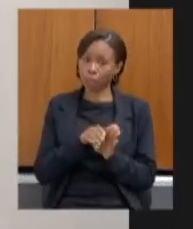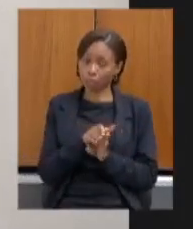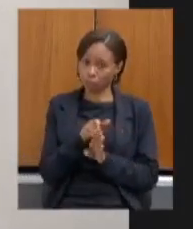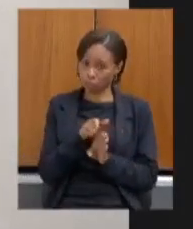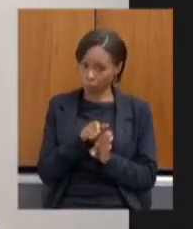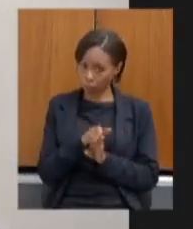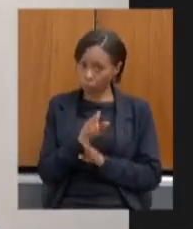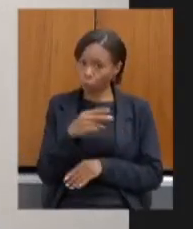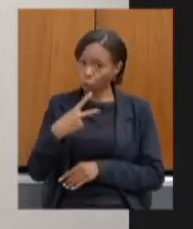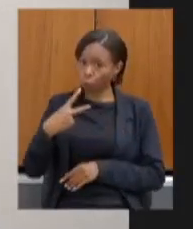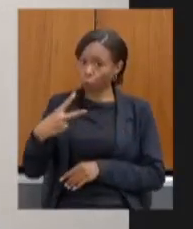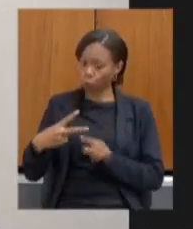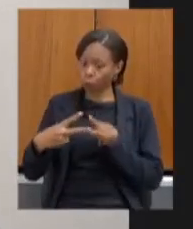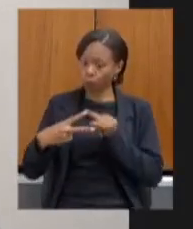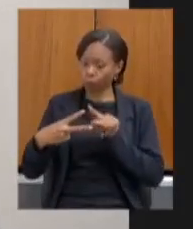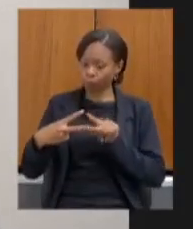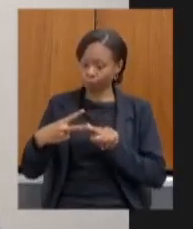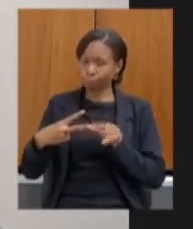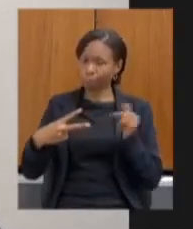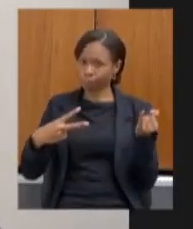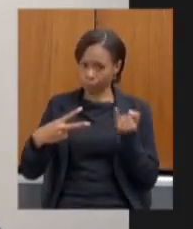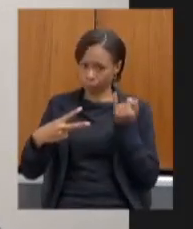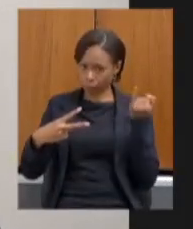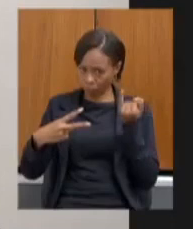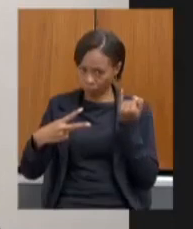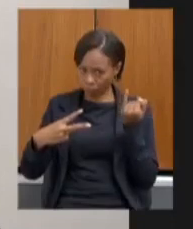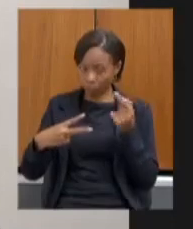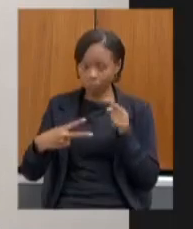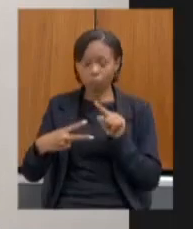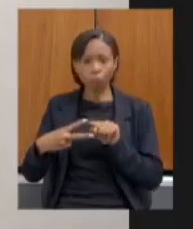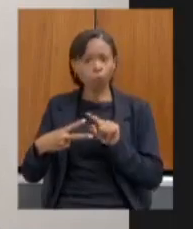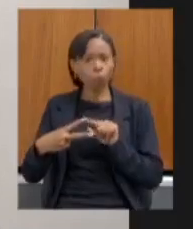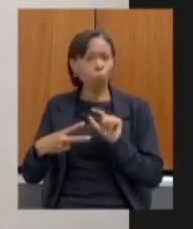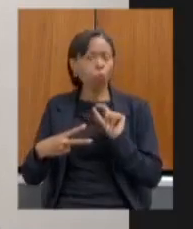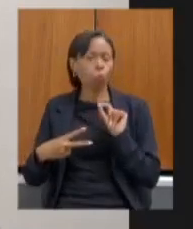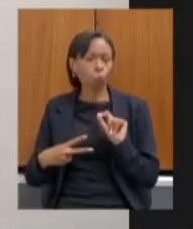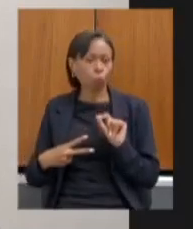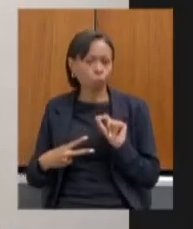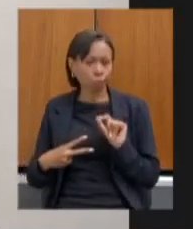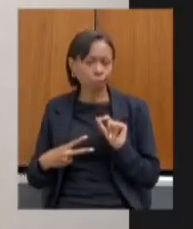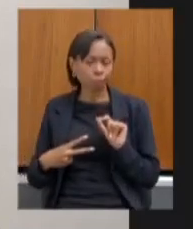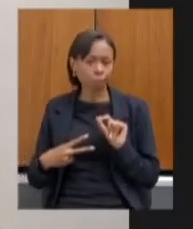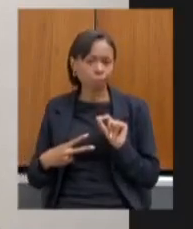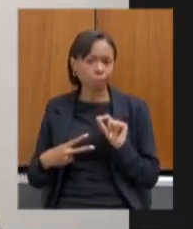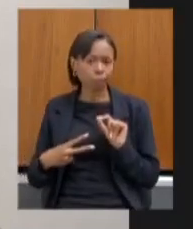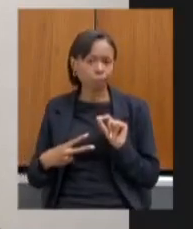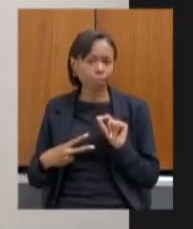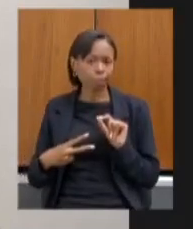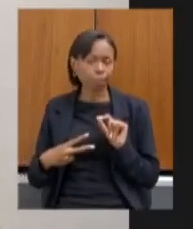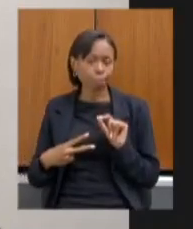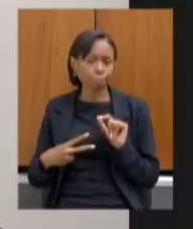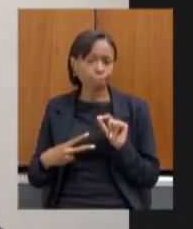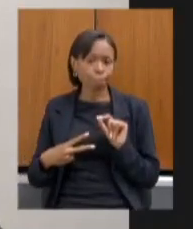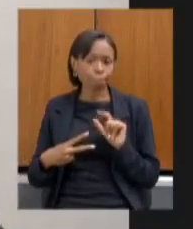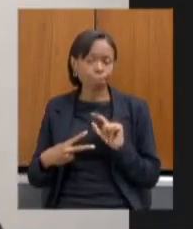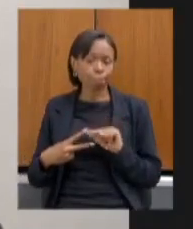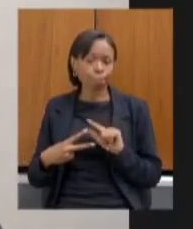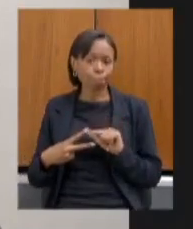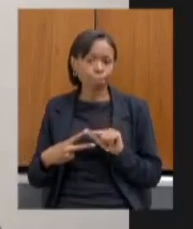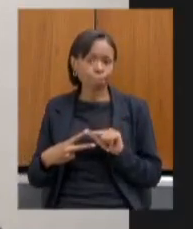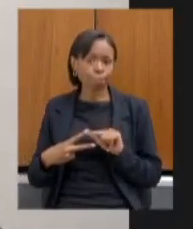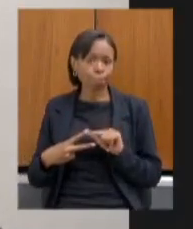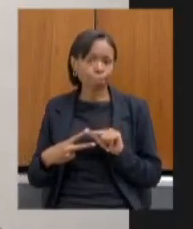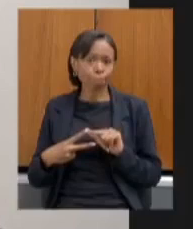secretário, que eu acho importantes. uma é a questão da cobertura universal da